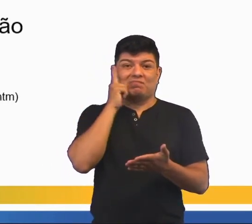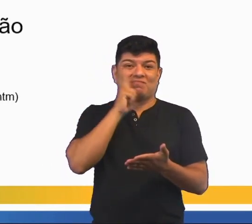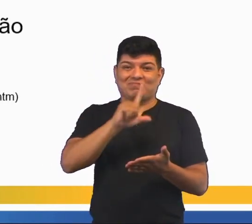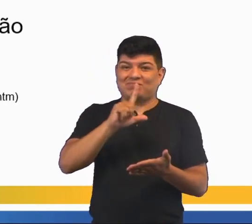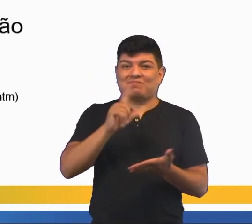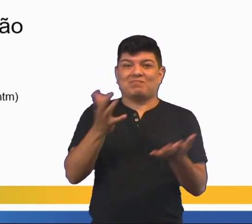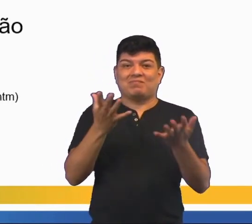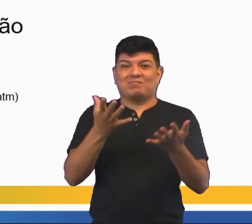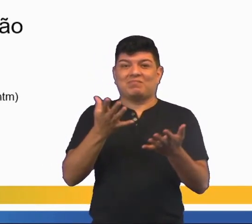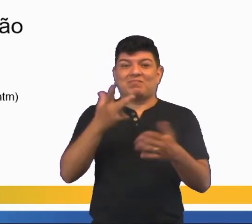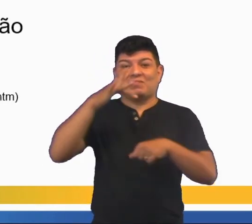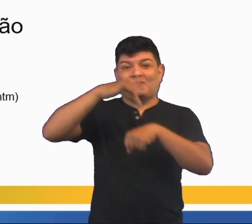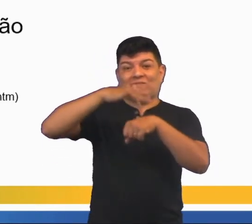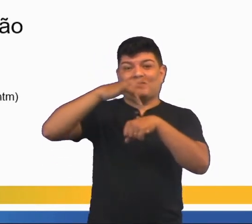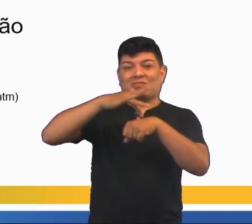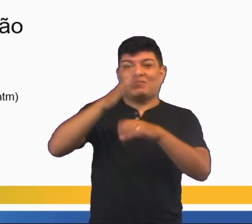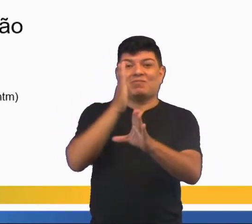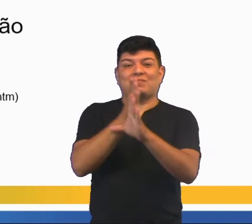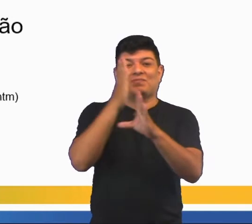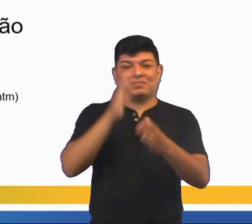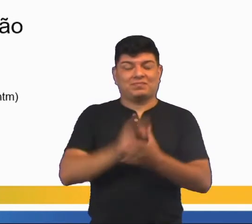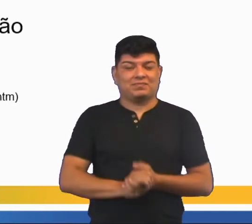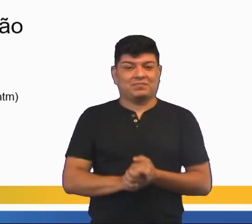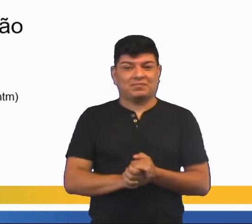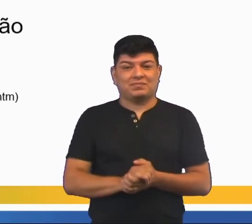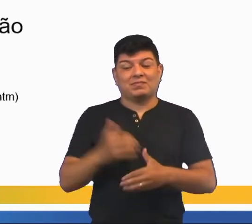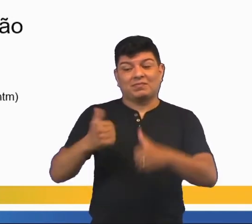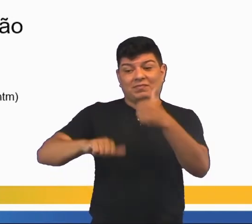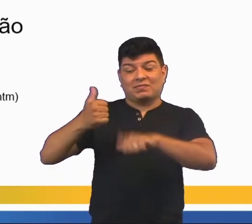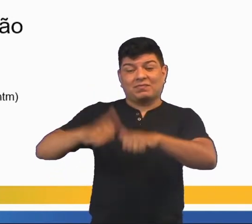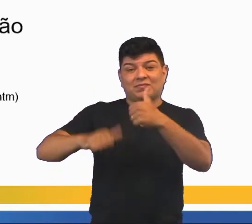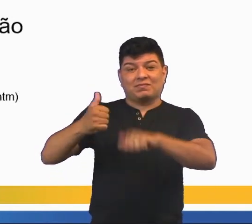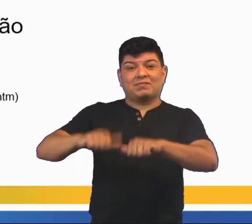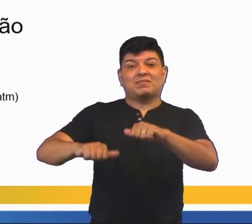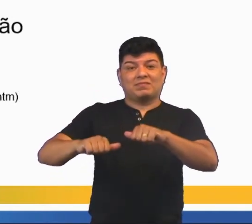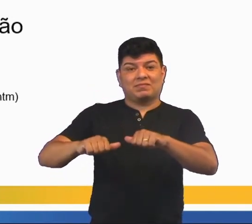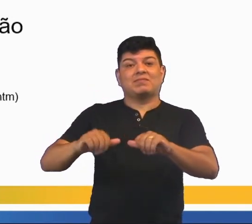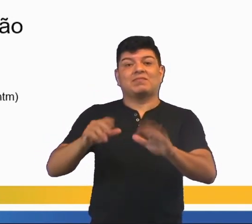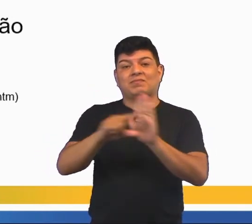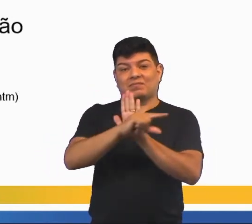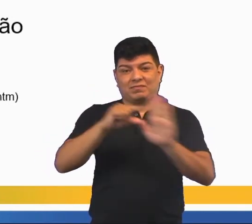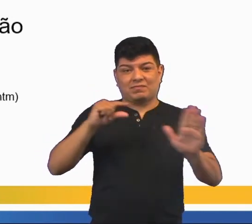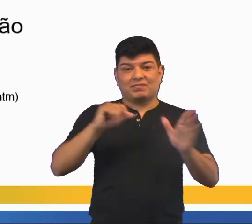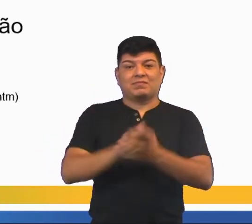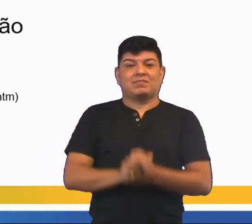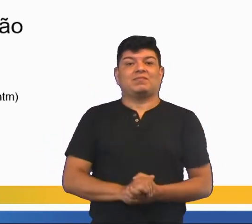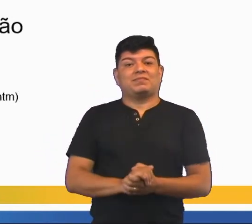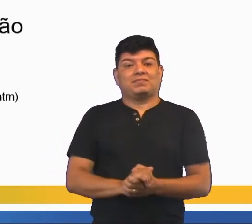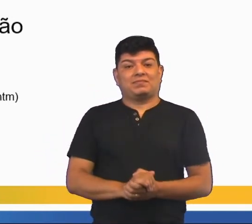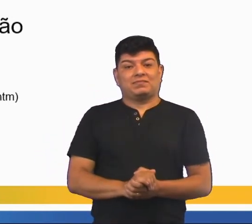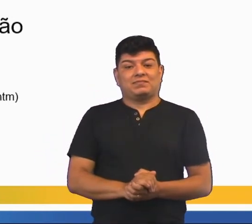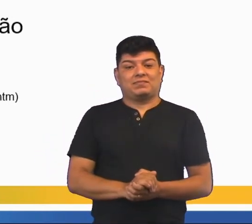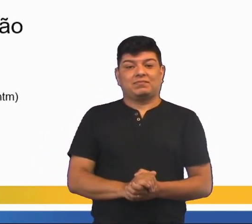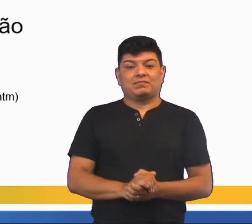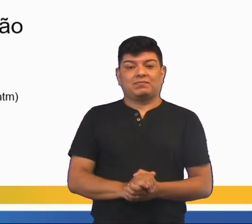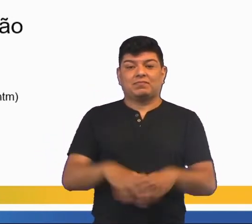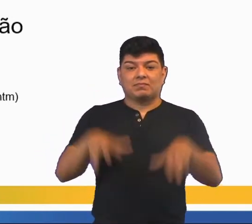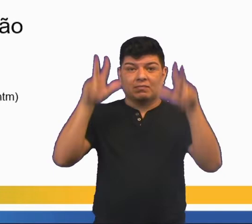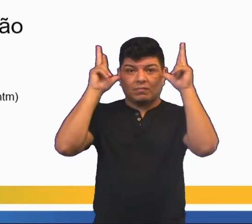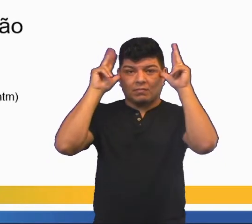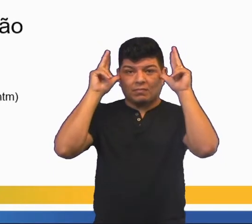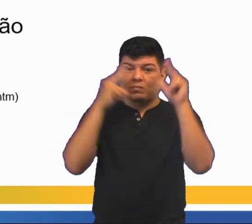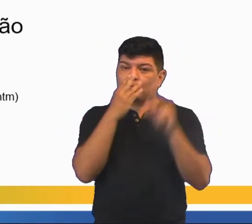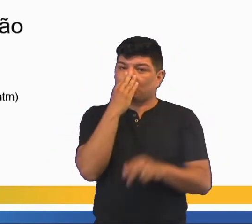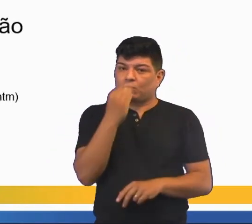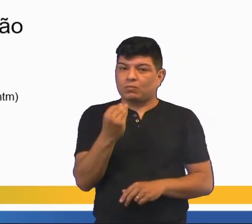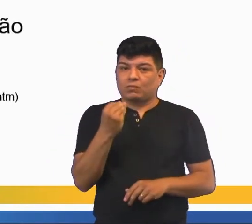querem, culpam as circunstâncias. Agora vamos analisar aqui os trechos, né? A raposa passeava